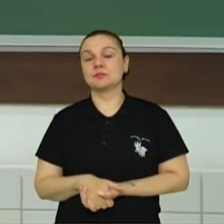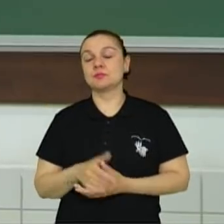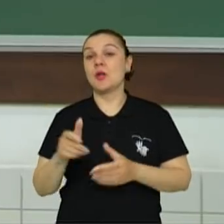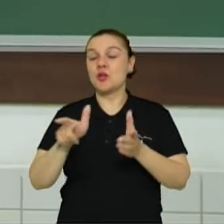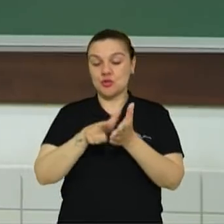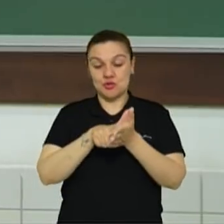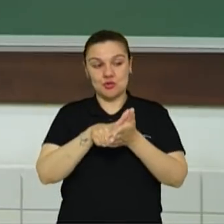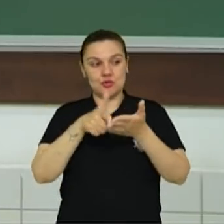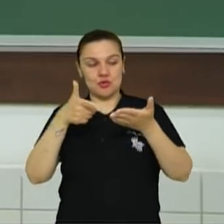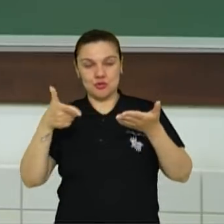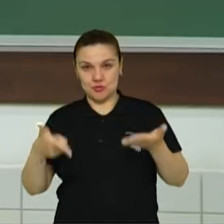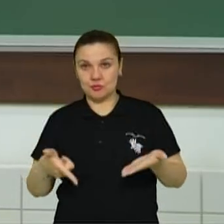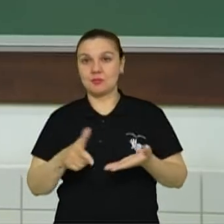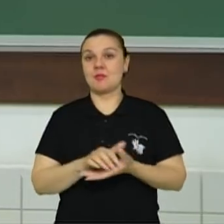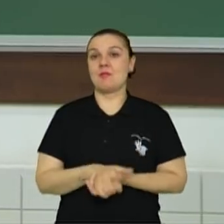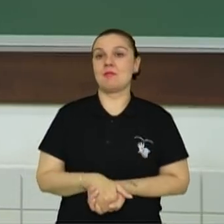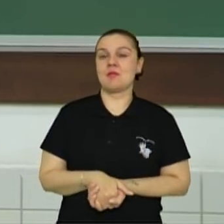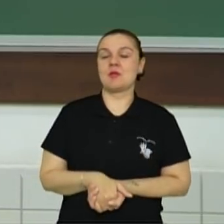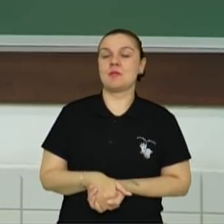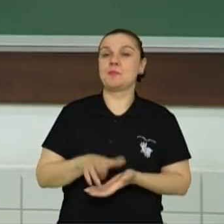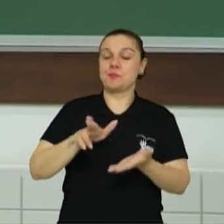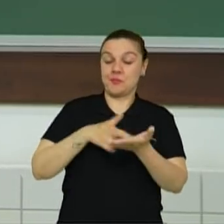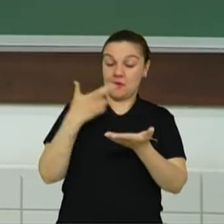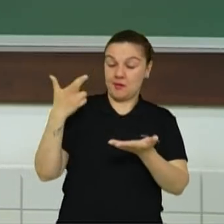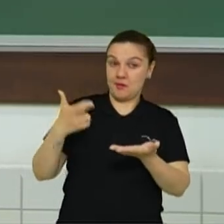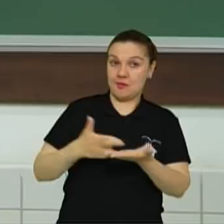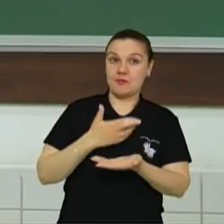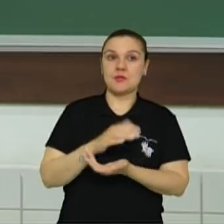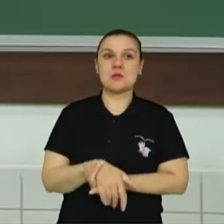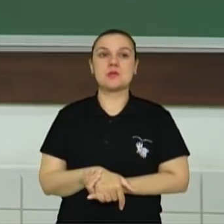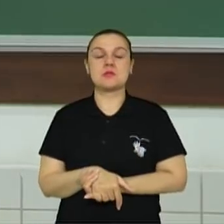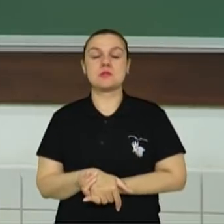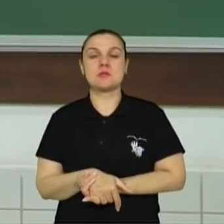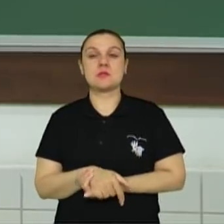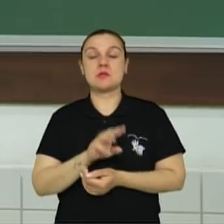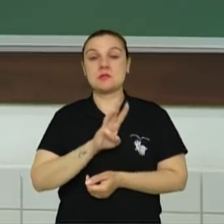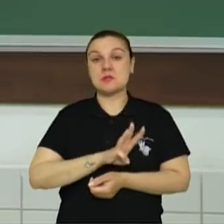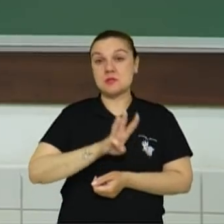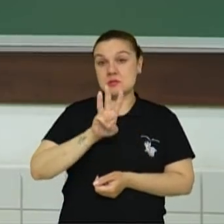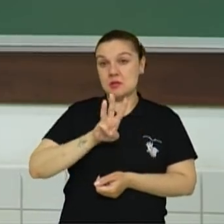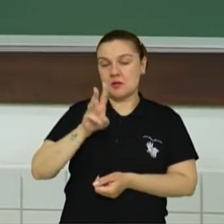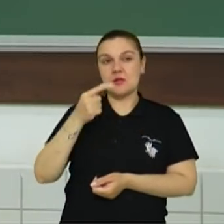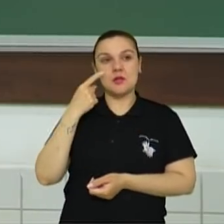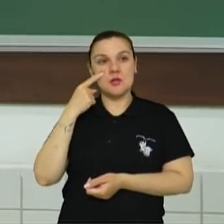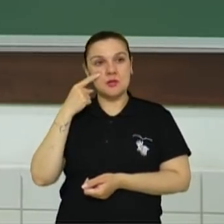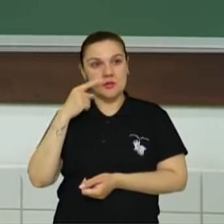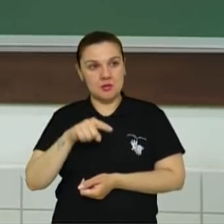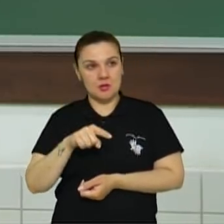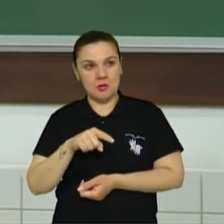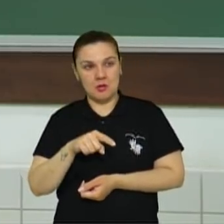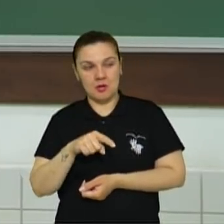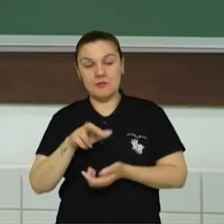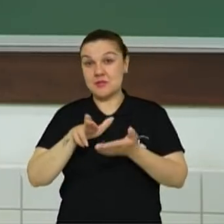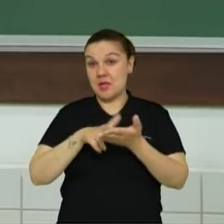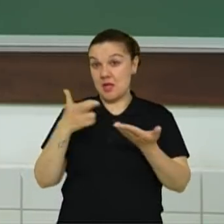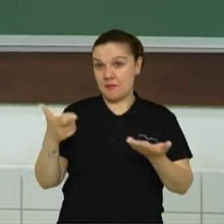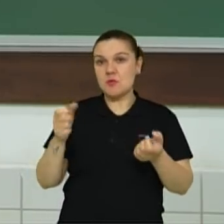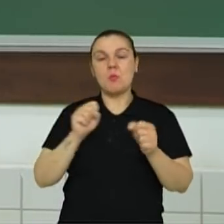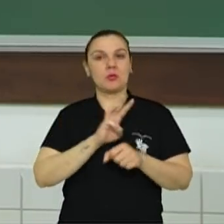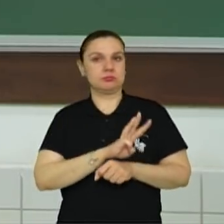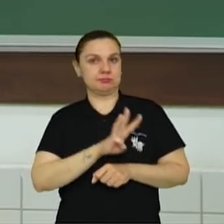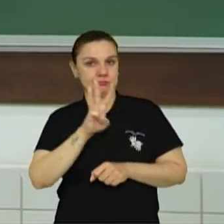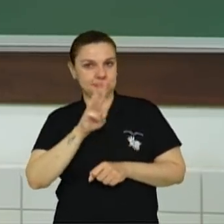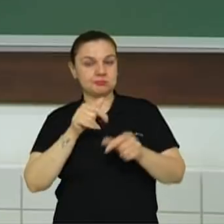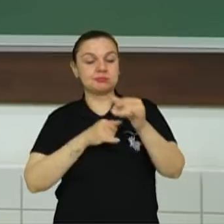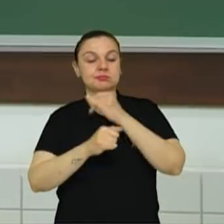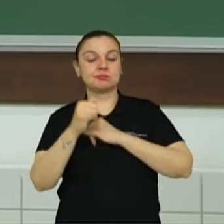Em jornais, tá bom? Revistas, onde mais? Essas revistas elas podem ser tanto aquelas revistas online,